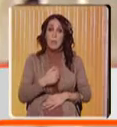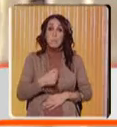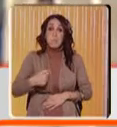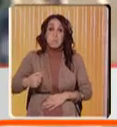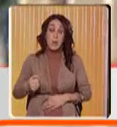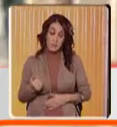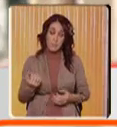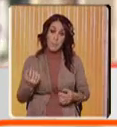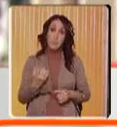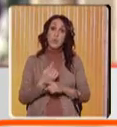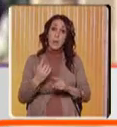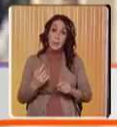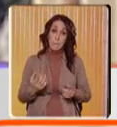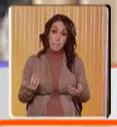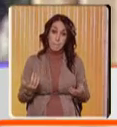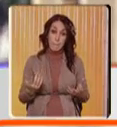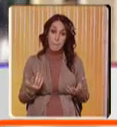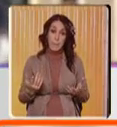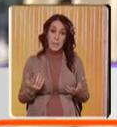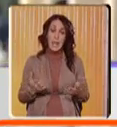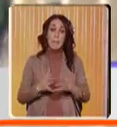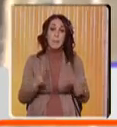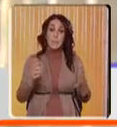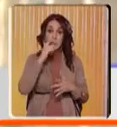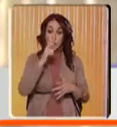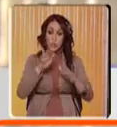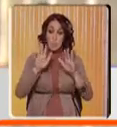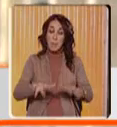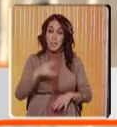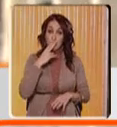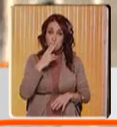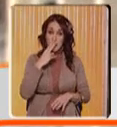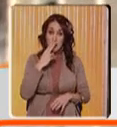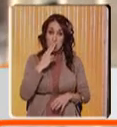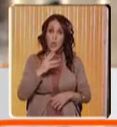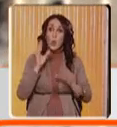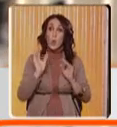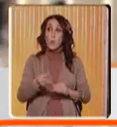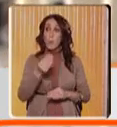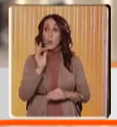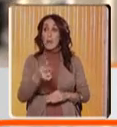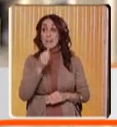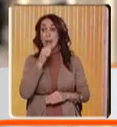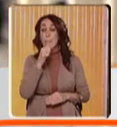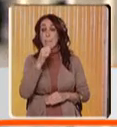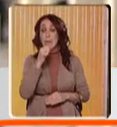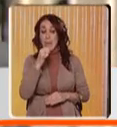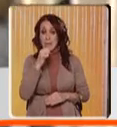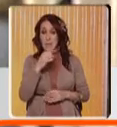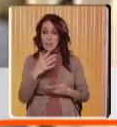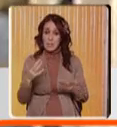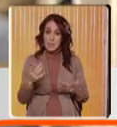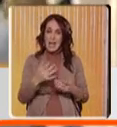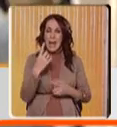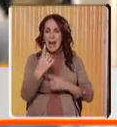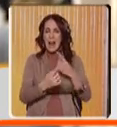engorda só por uma razão. É que uma grande parte das pessoas que deixam fumar começam a beber. Isso mesmo,